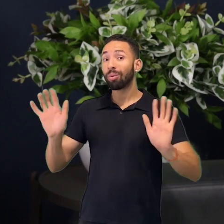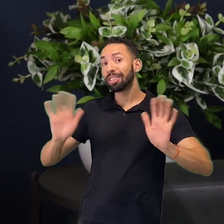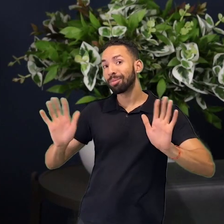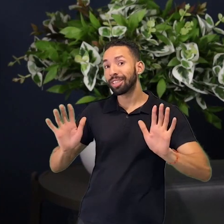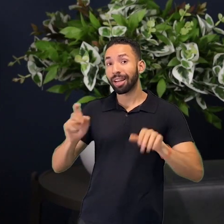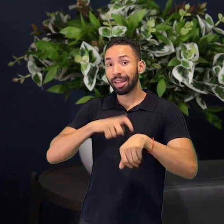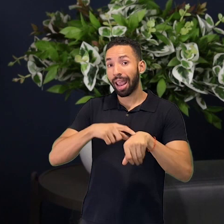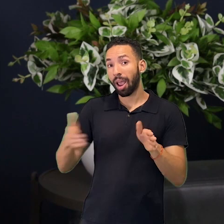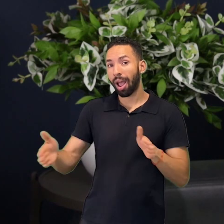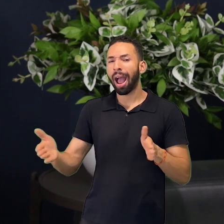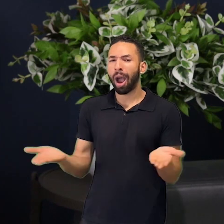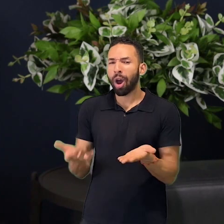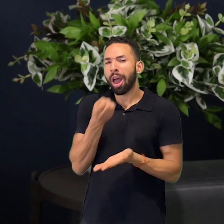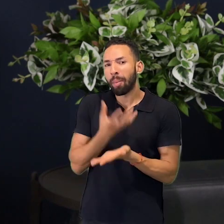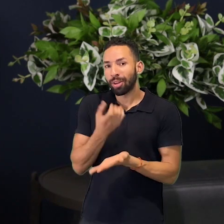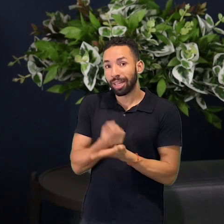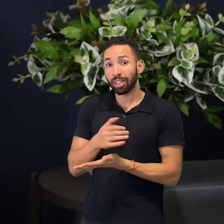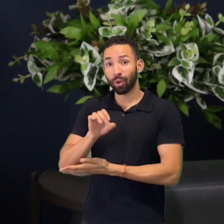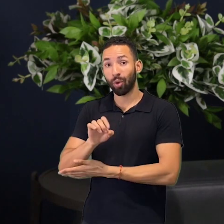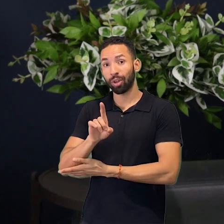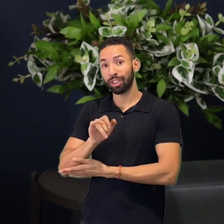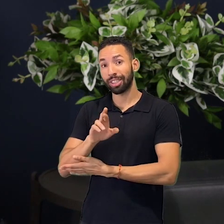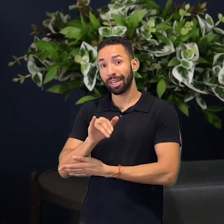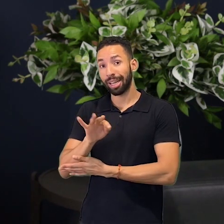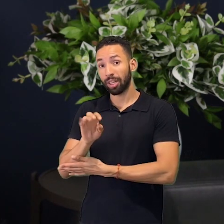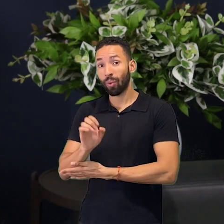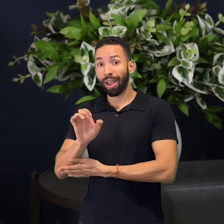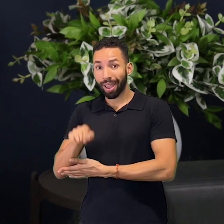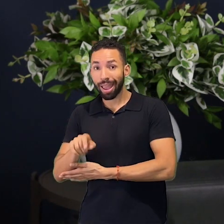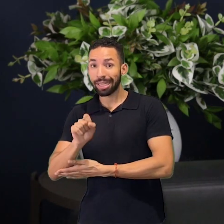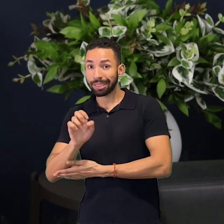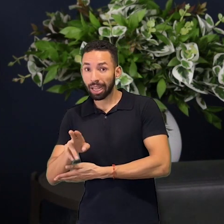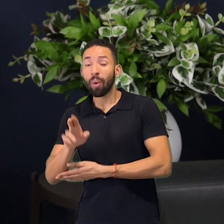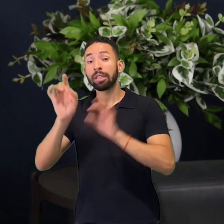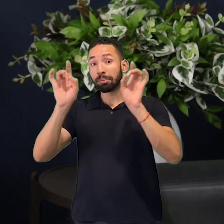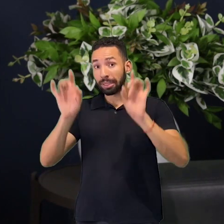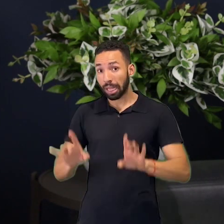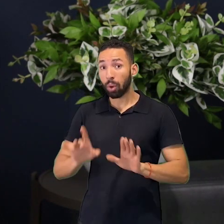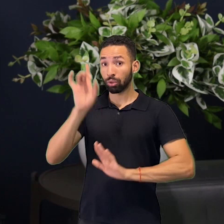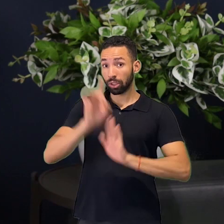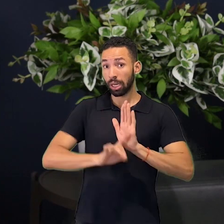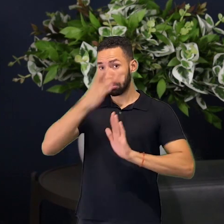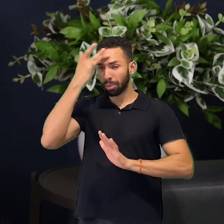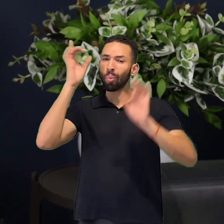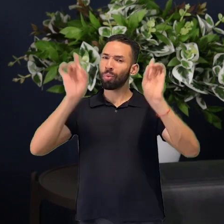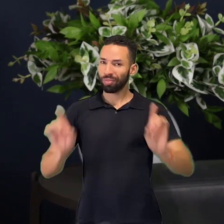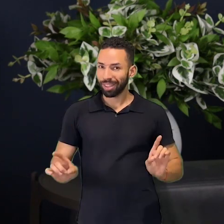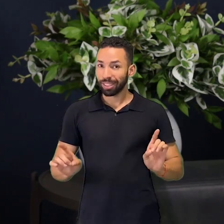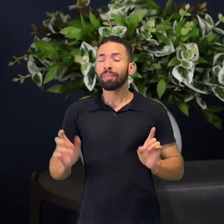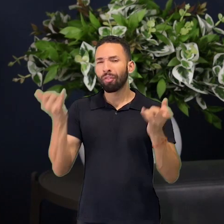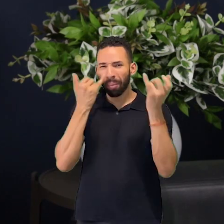Estamos nos despedindo da nossa temporada do podcast O Direito é Seu, especial Direitos das Pessoas com